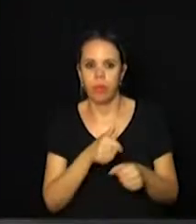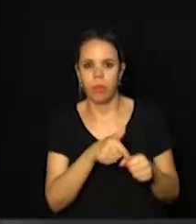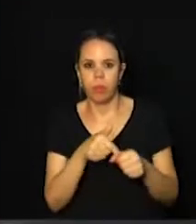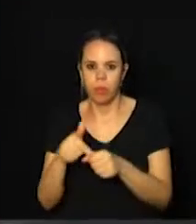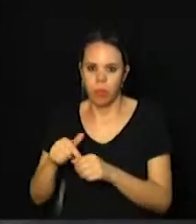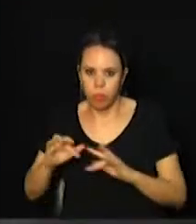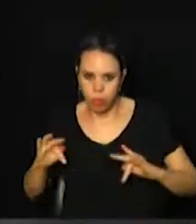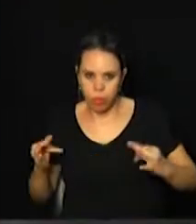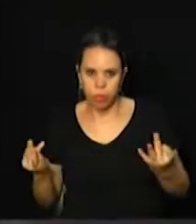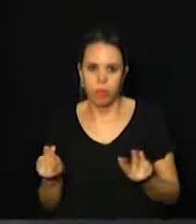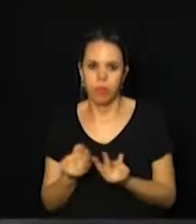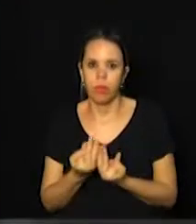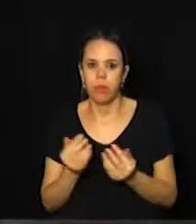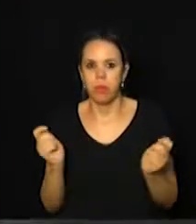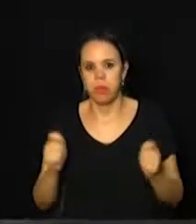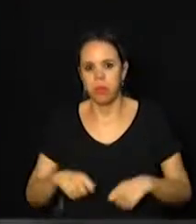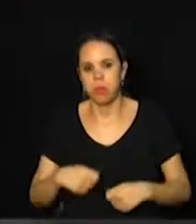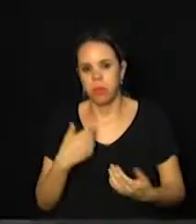mil famílias estarão